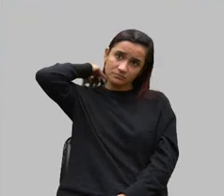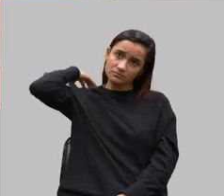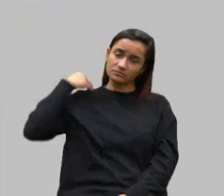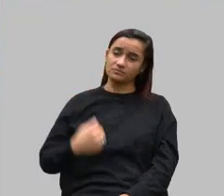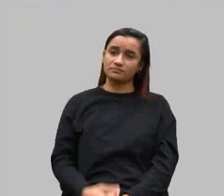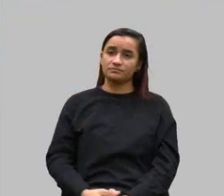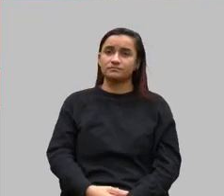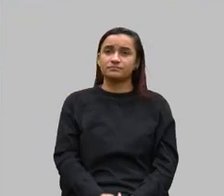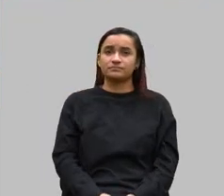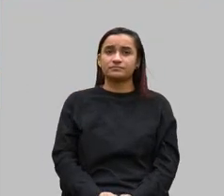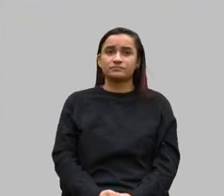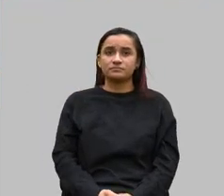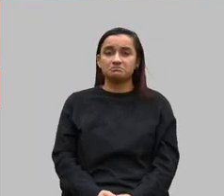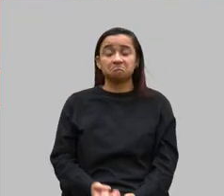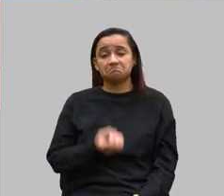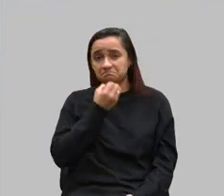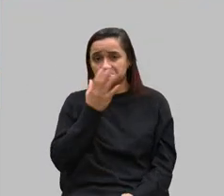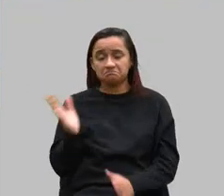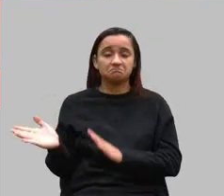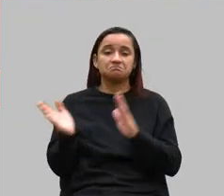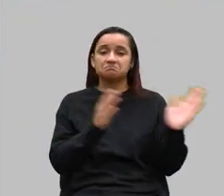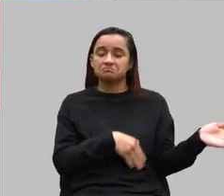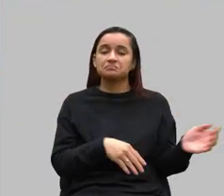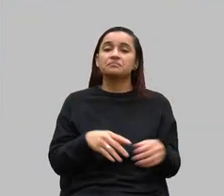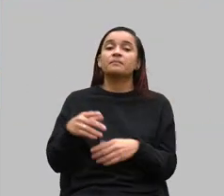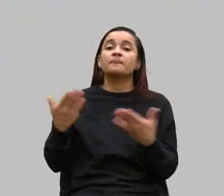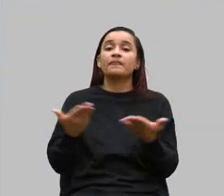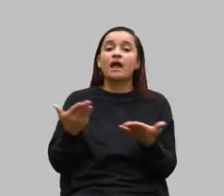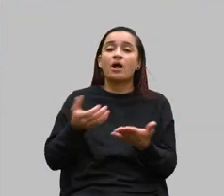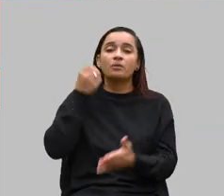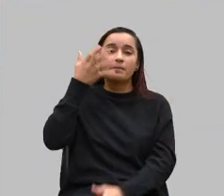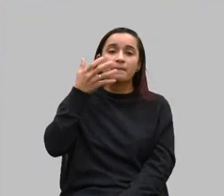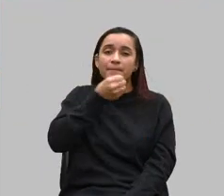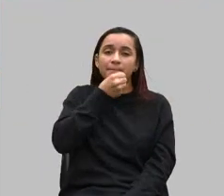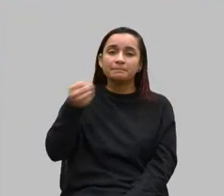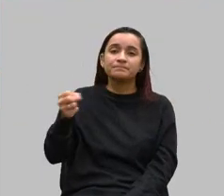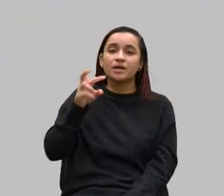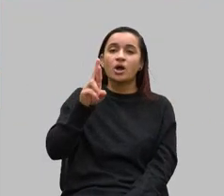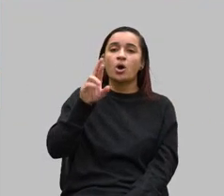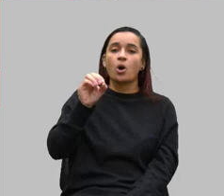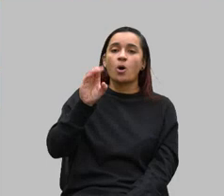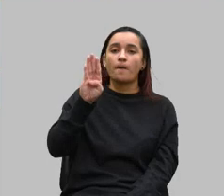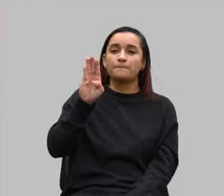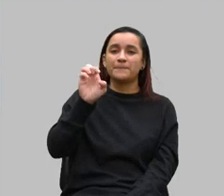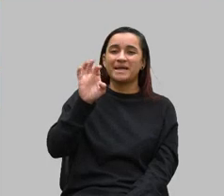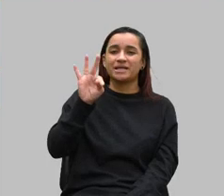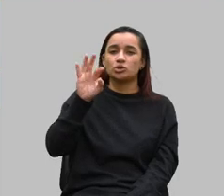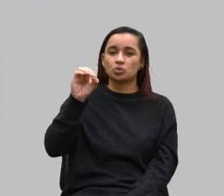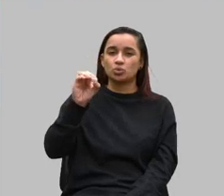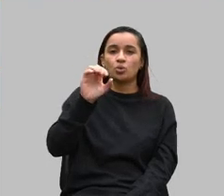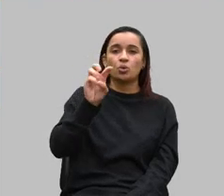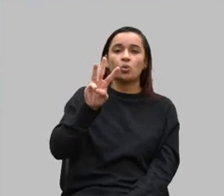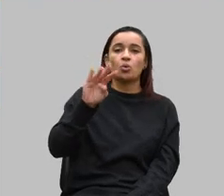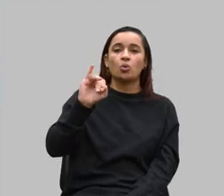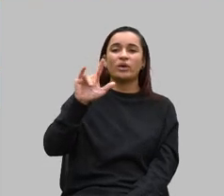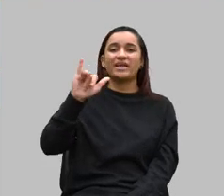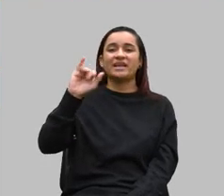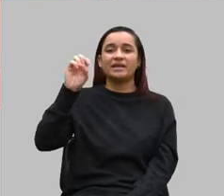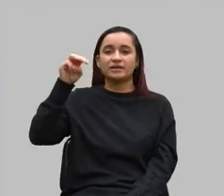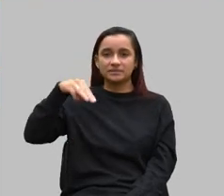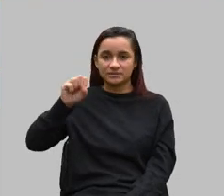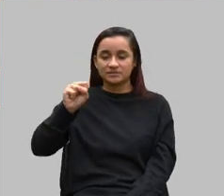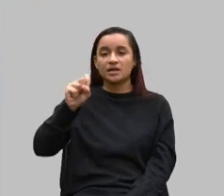conosco bom então passamos a palavra para Roberto Williams representante da direção do